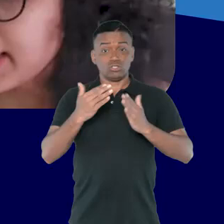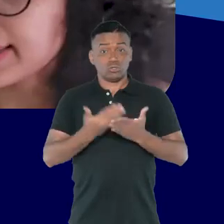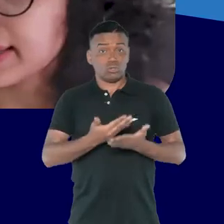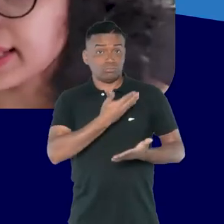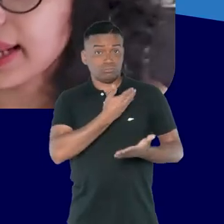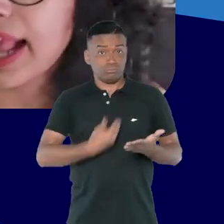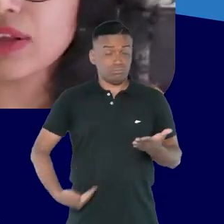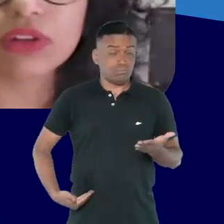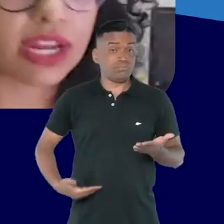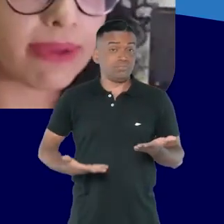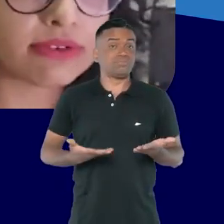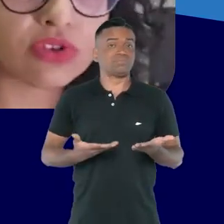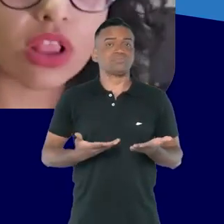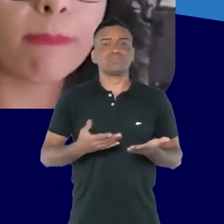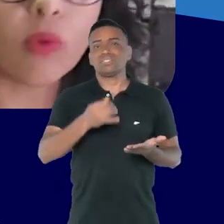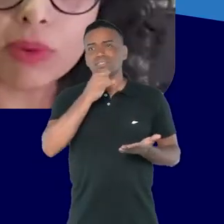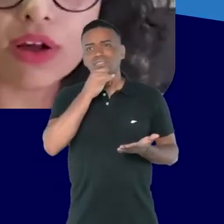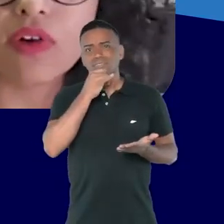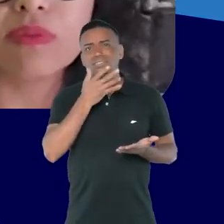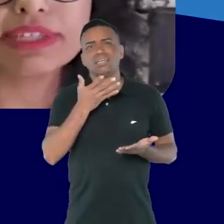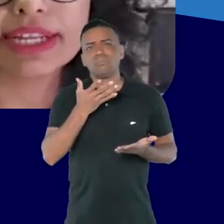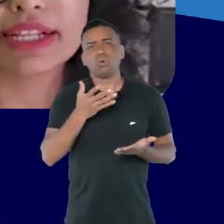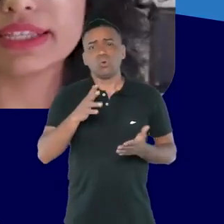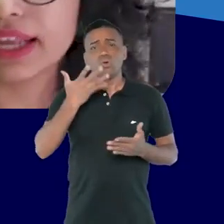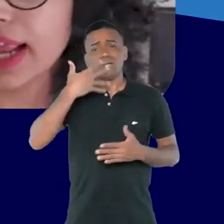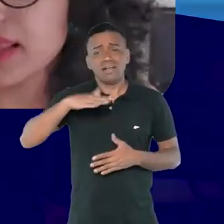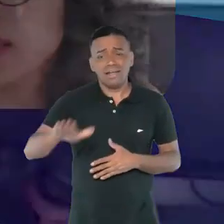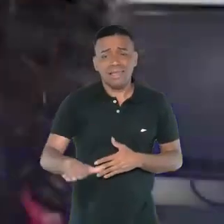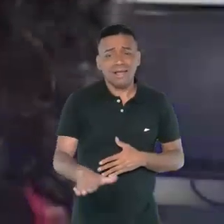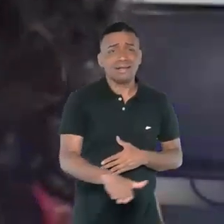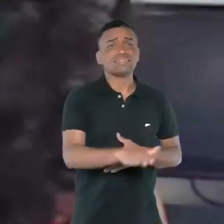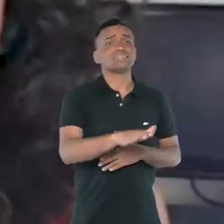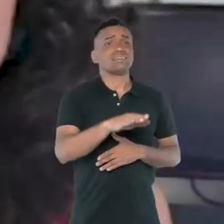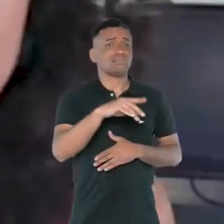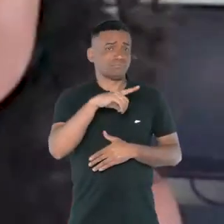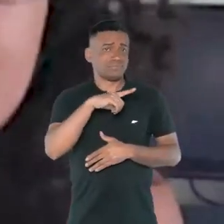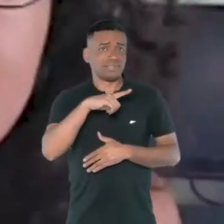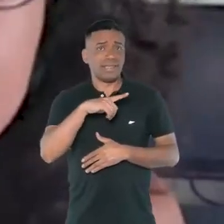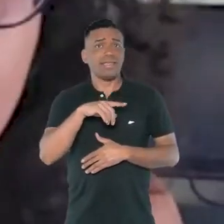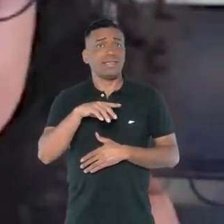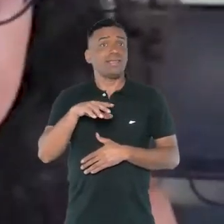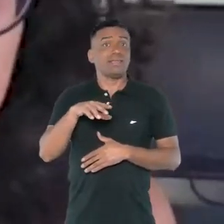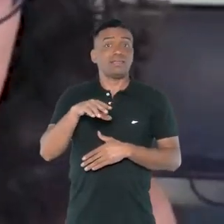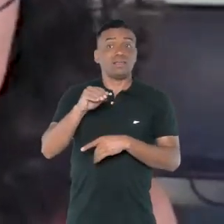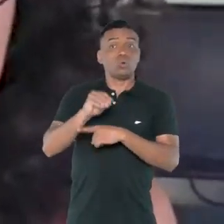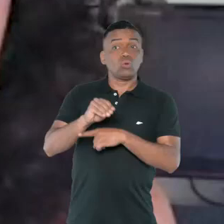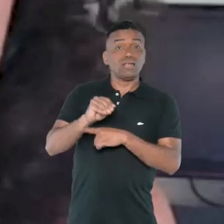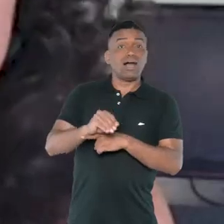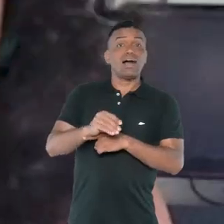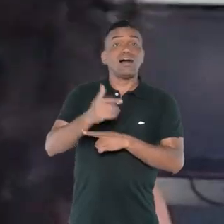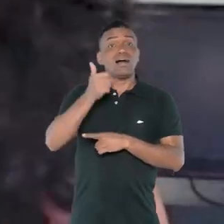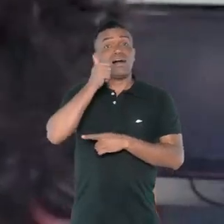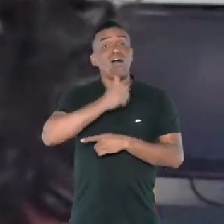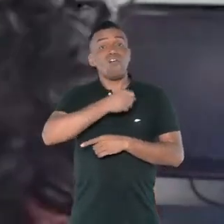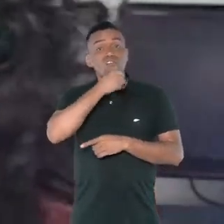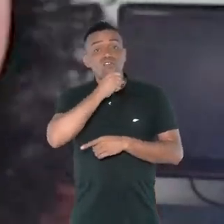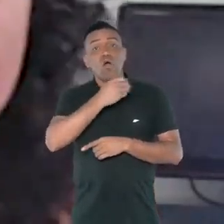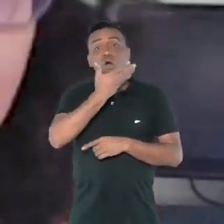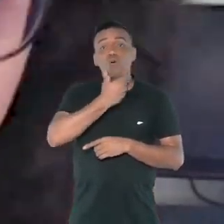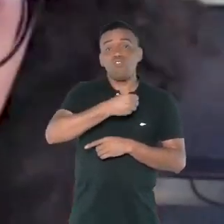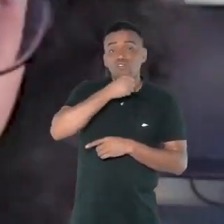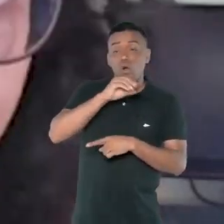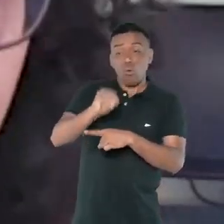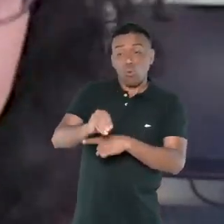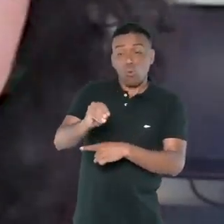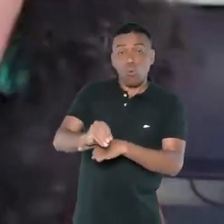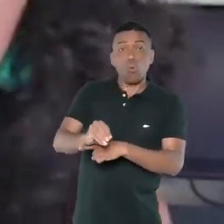leio o Mistério da Sala Secreta, quando eu trabalho em escola pública com o Mistério da Sala Secreta, eu vejo, ele serve a essas crianças, a crianças que são